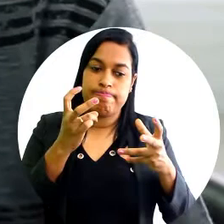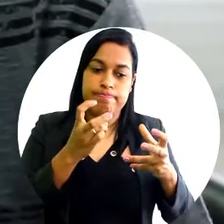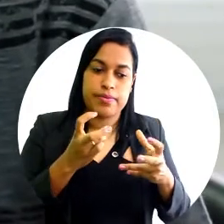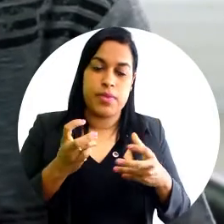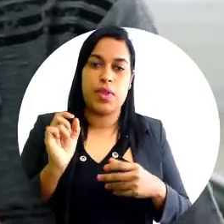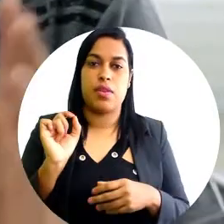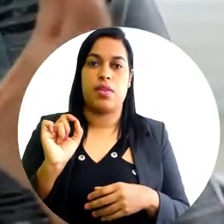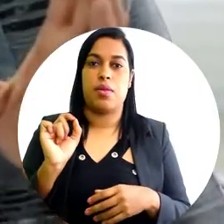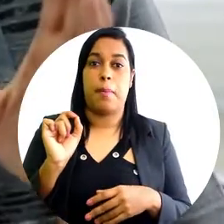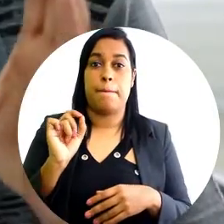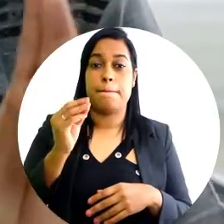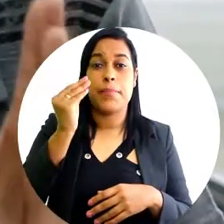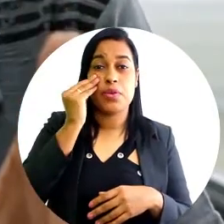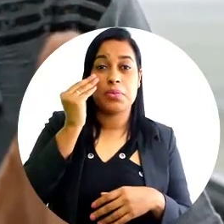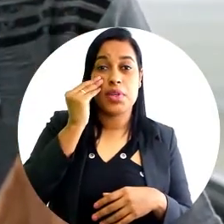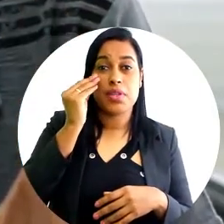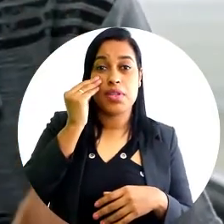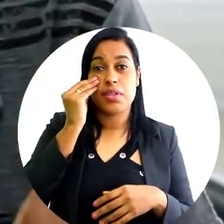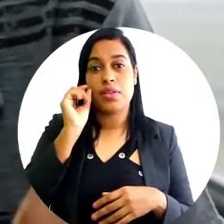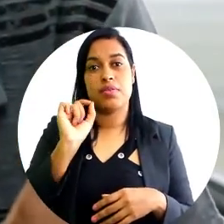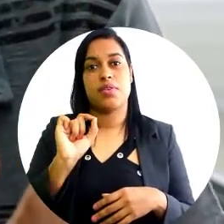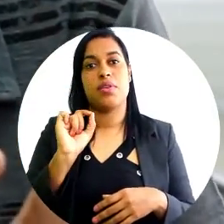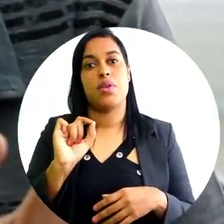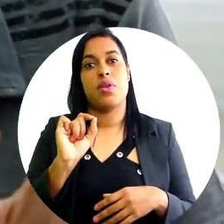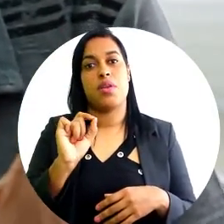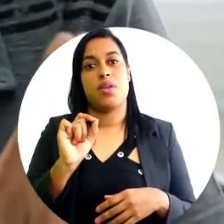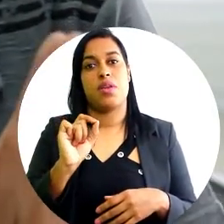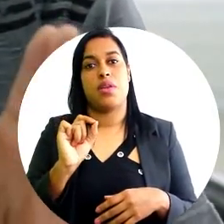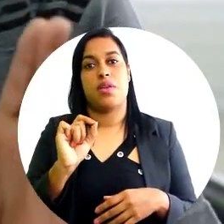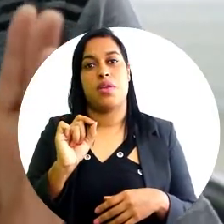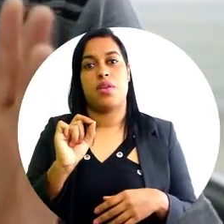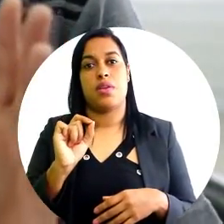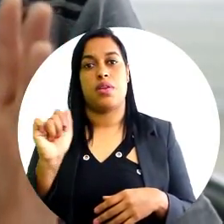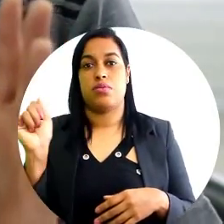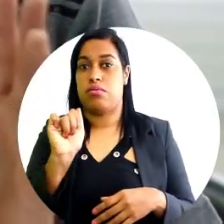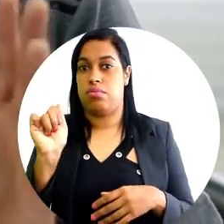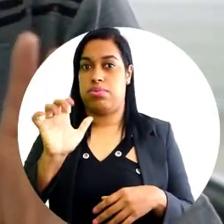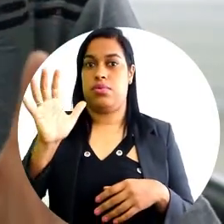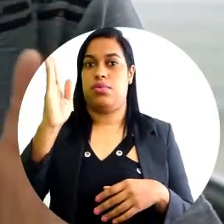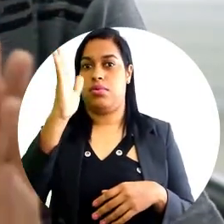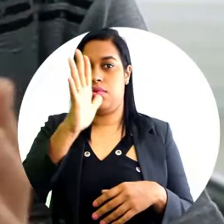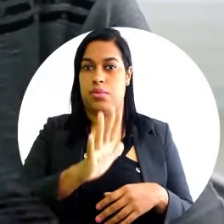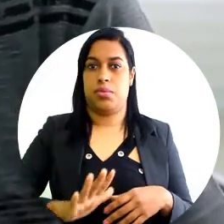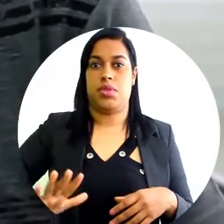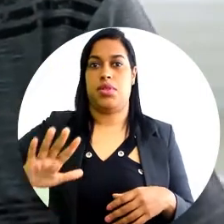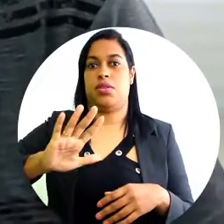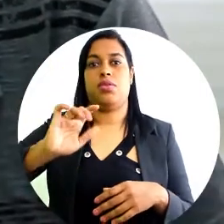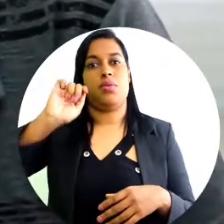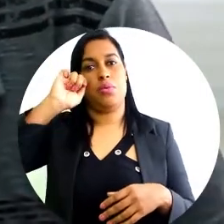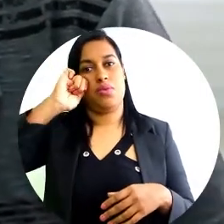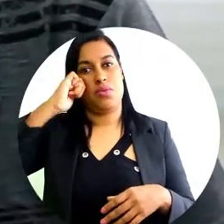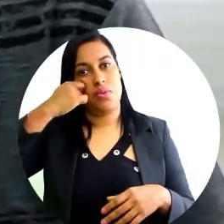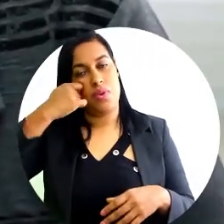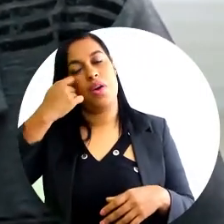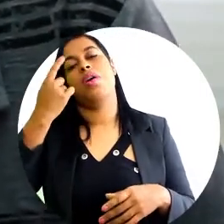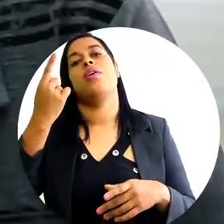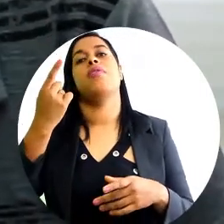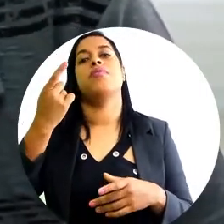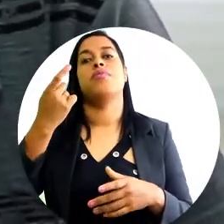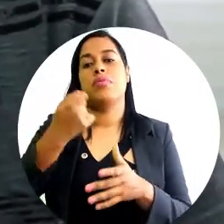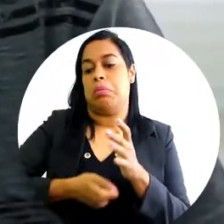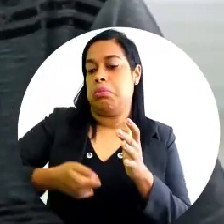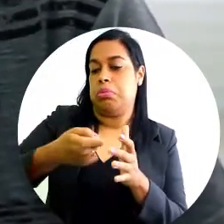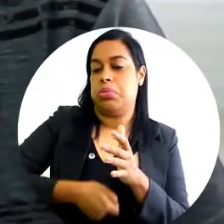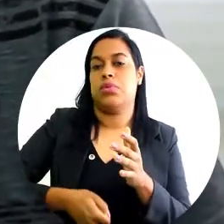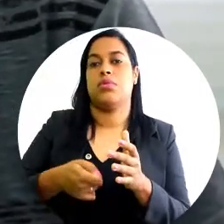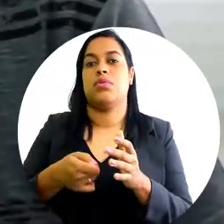se observava uma perspectiva que era a da vida do africano aqui no Brasil, como escravo